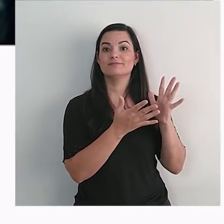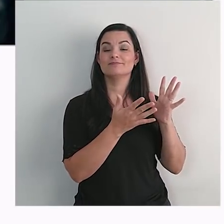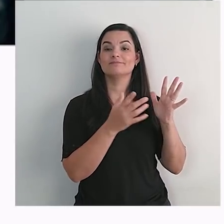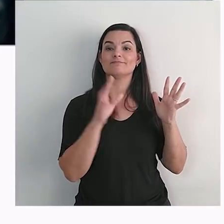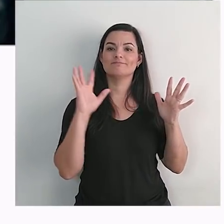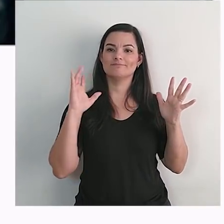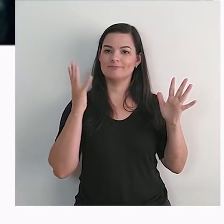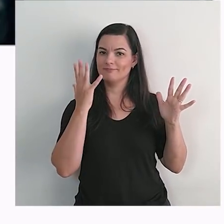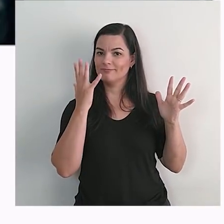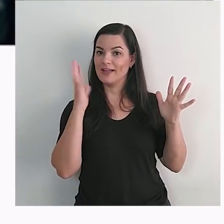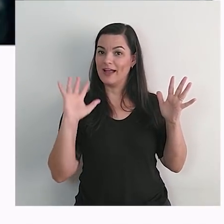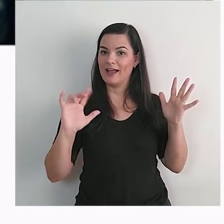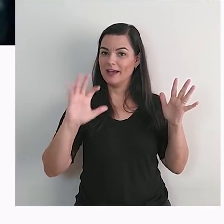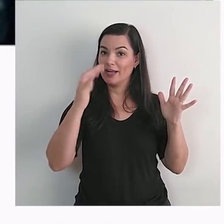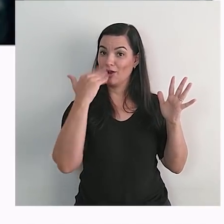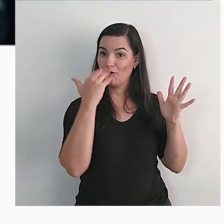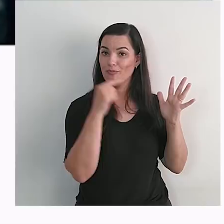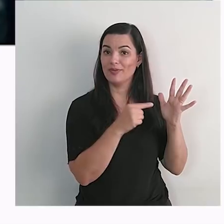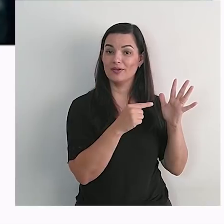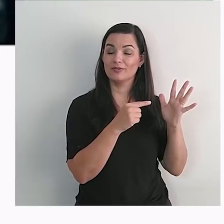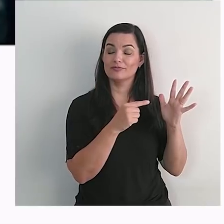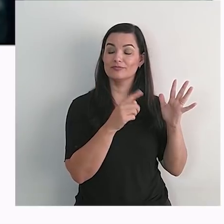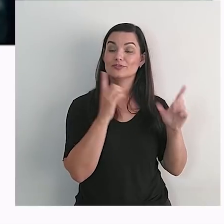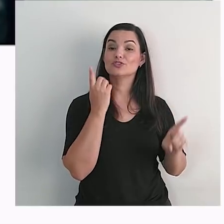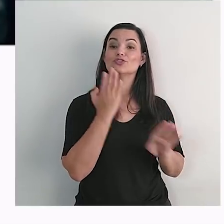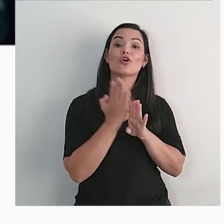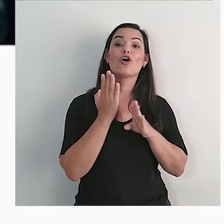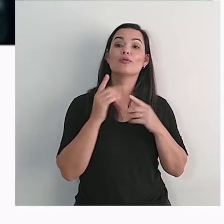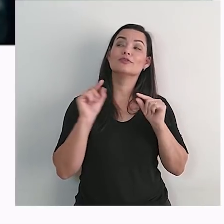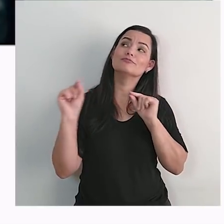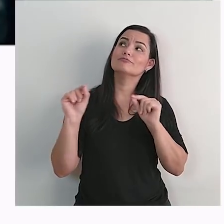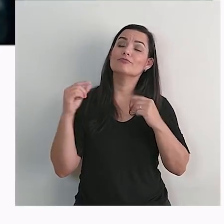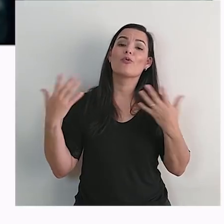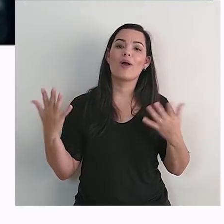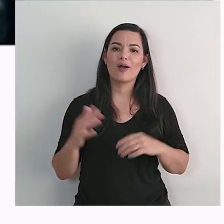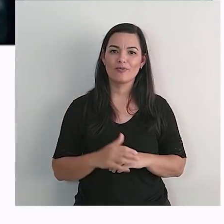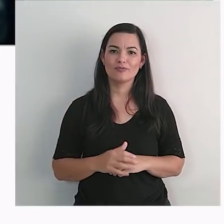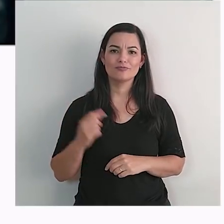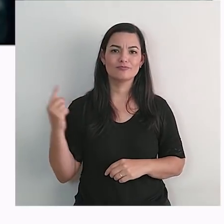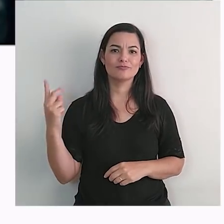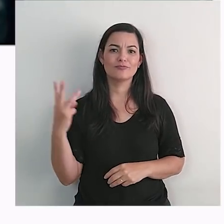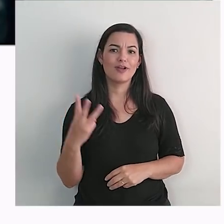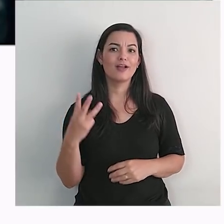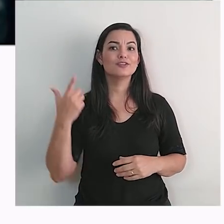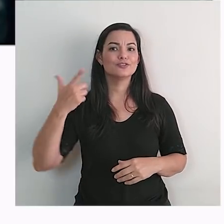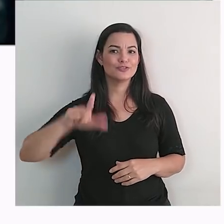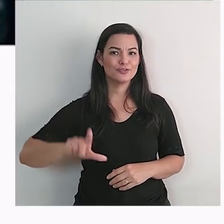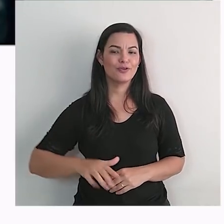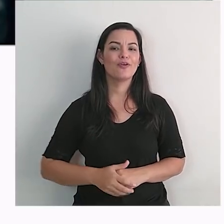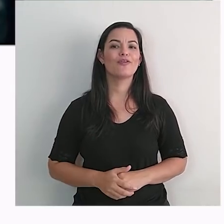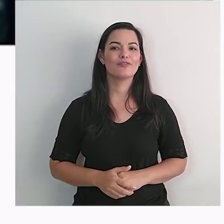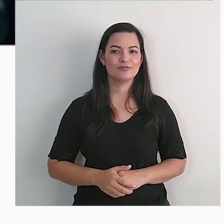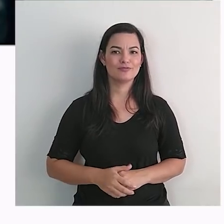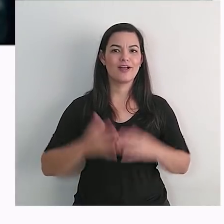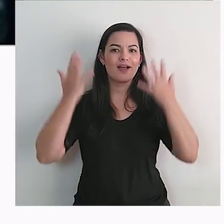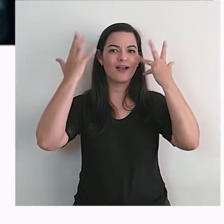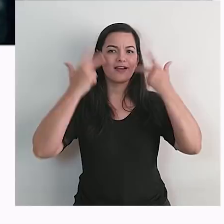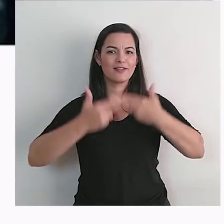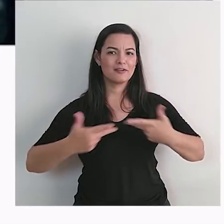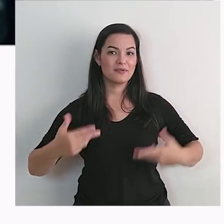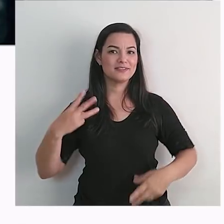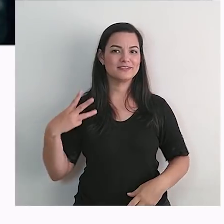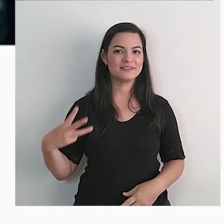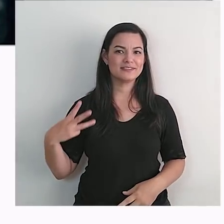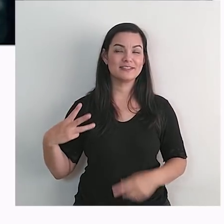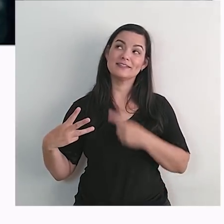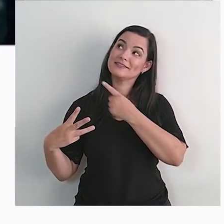ensopado. Tente descobrir quem foi o coitado. Nós temos, mais uma vez, 3